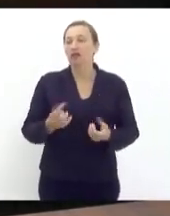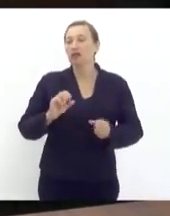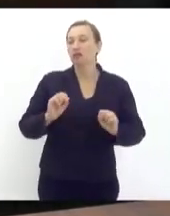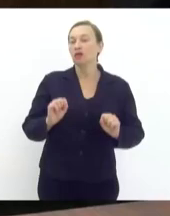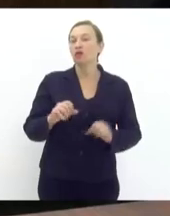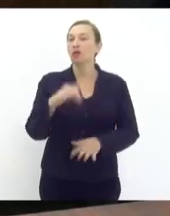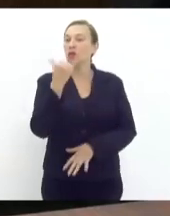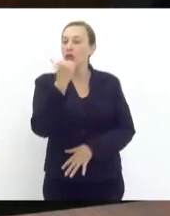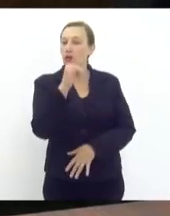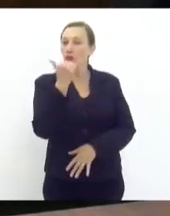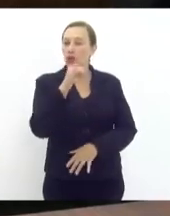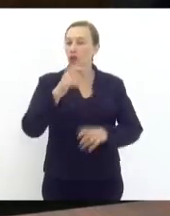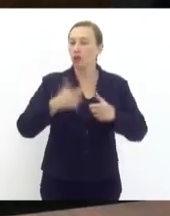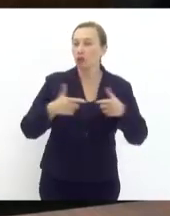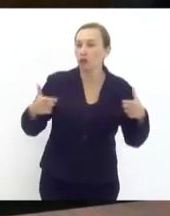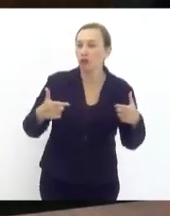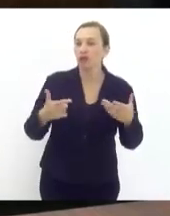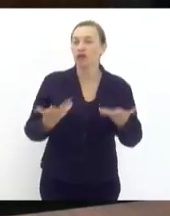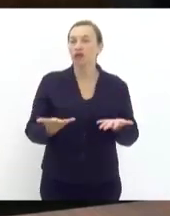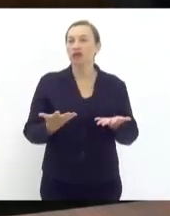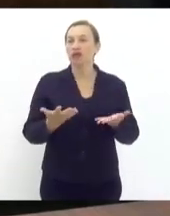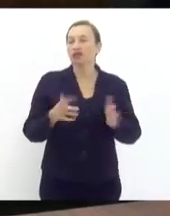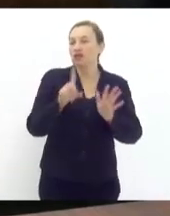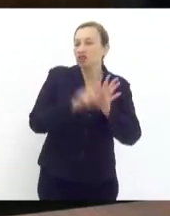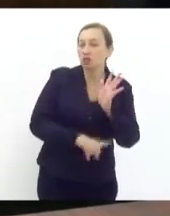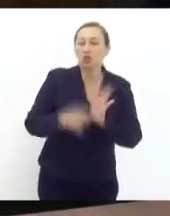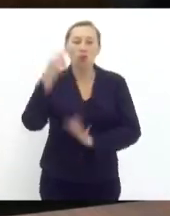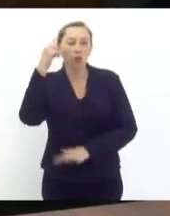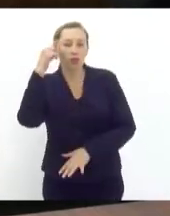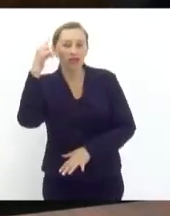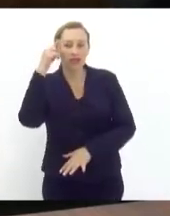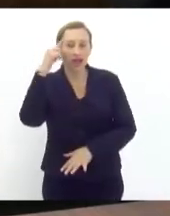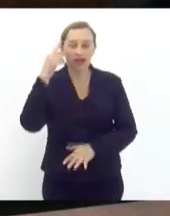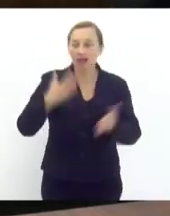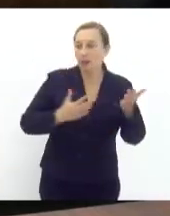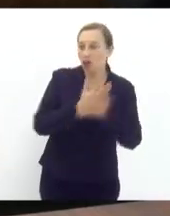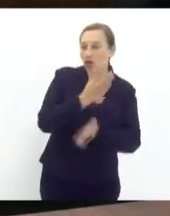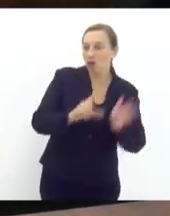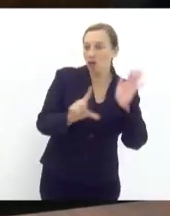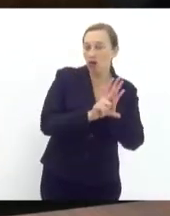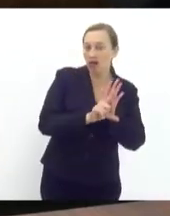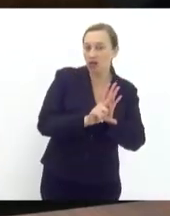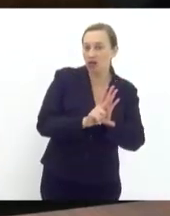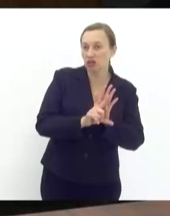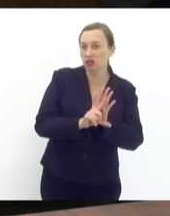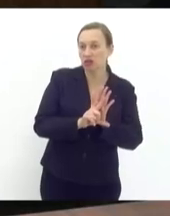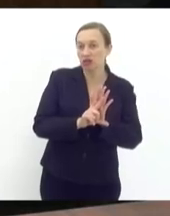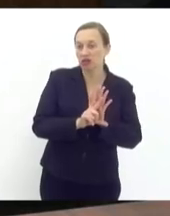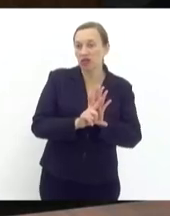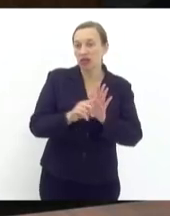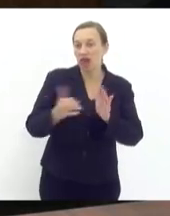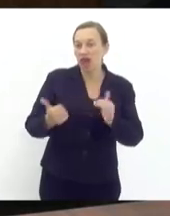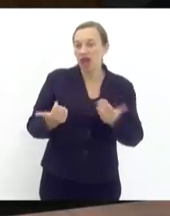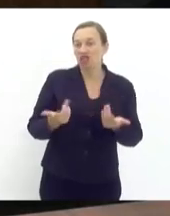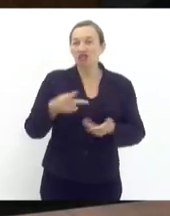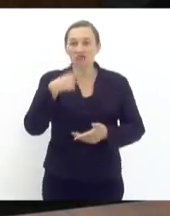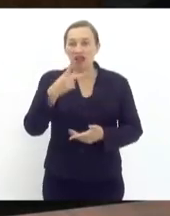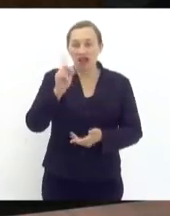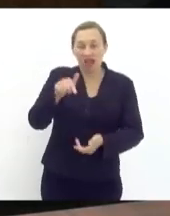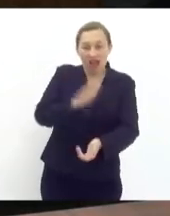engrandece quando não é que a gente se diminui como se pensar vá se aprovar um projeto como esse a gente assume que racista